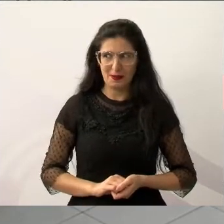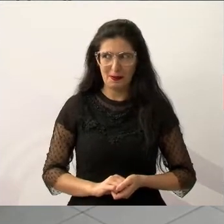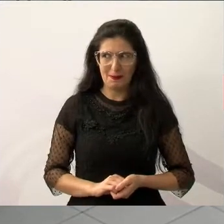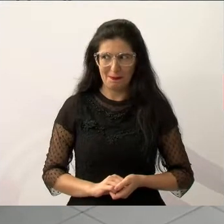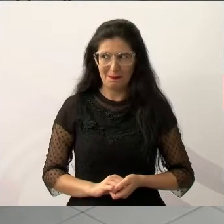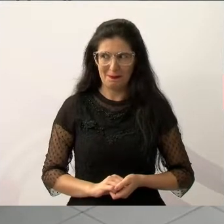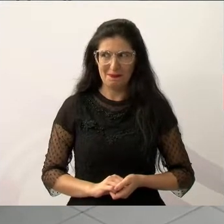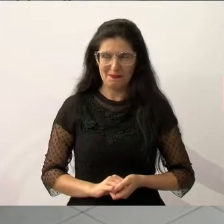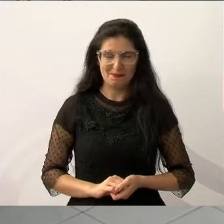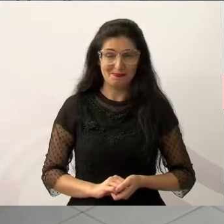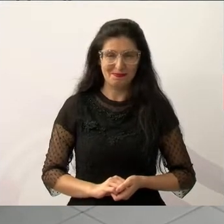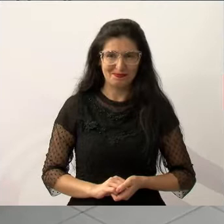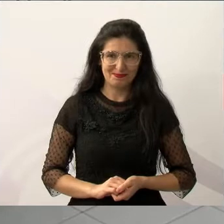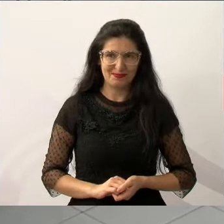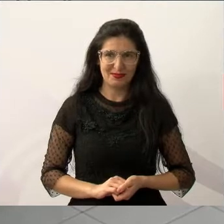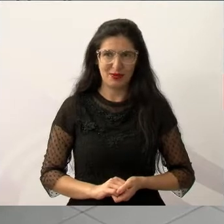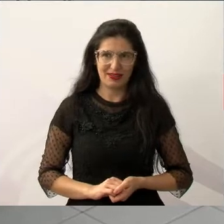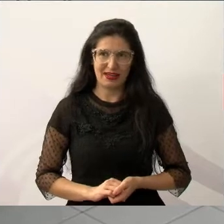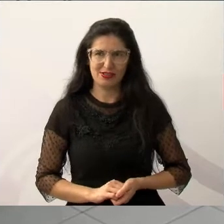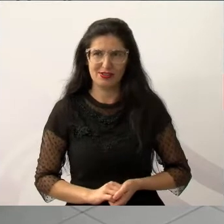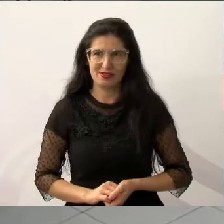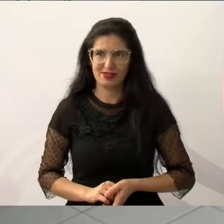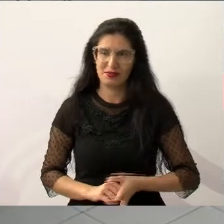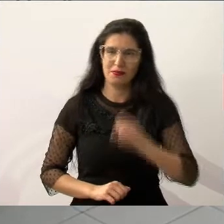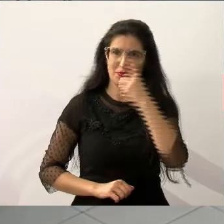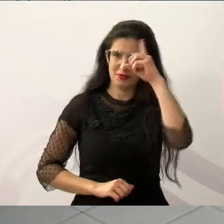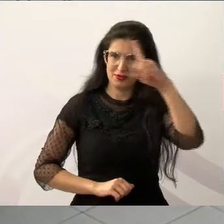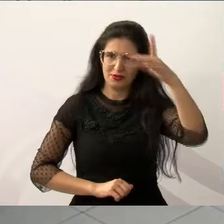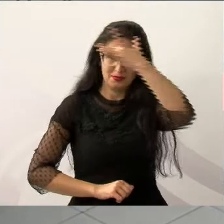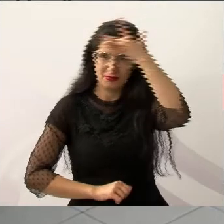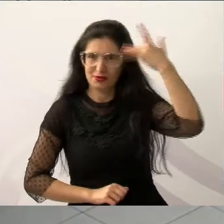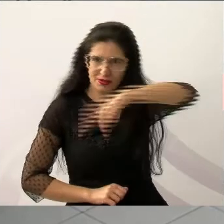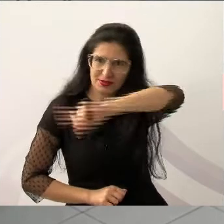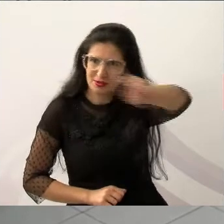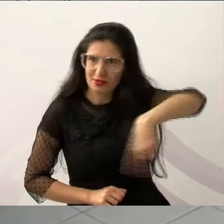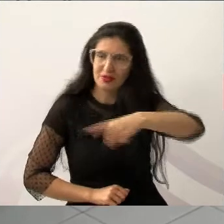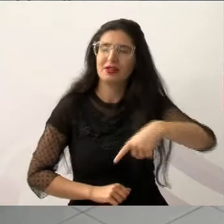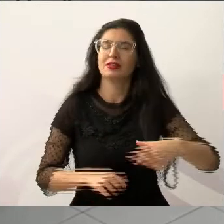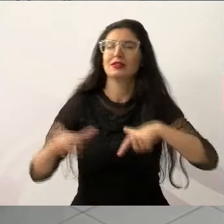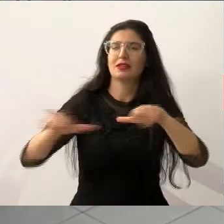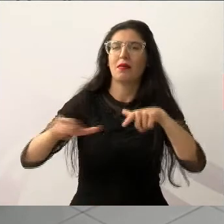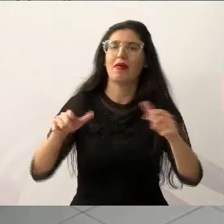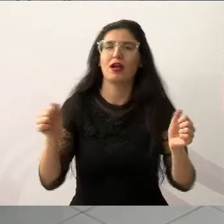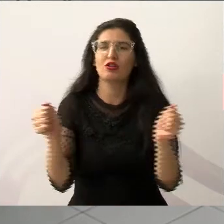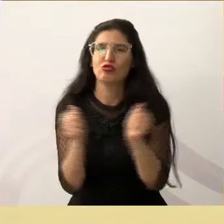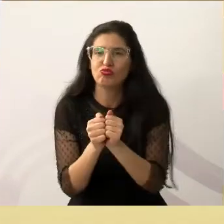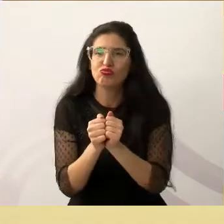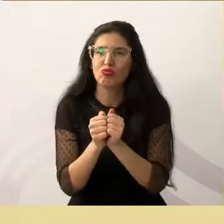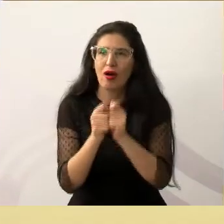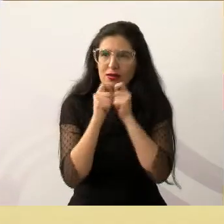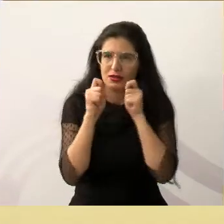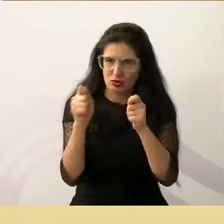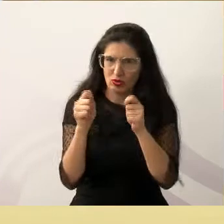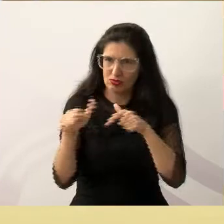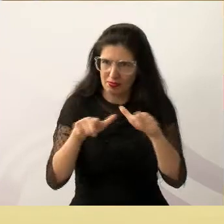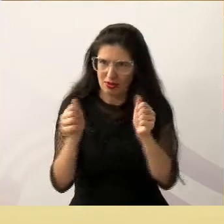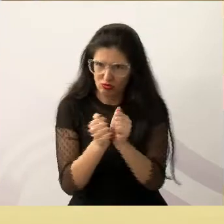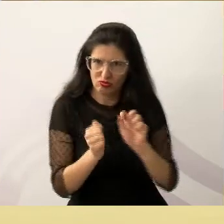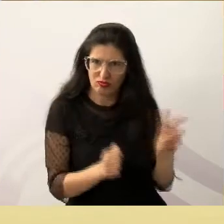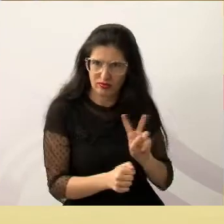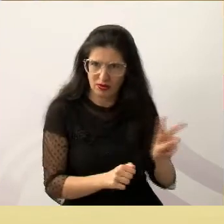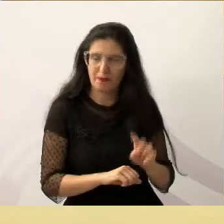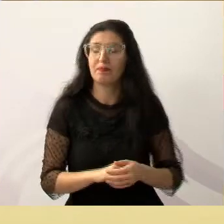Boa tarde, mesa, nobres vereadores, público aqui presente, os nossos assessores, né, de plantão. Primeiramente, referente